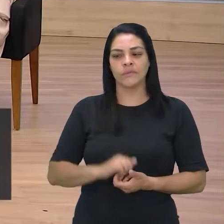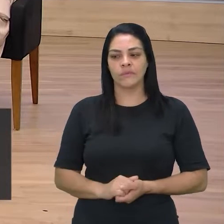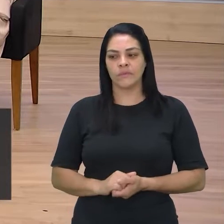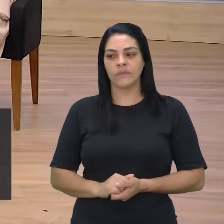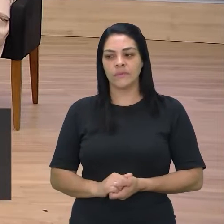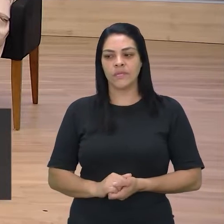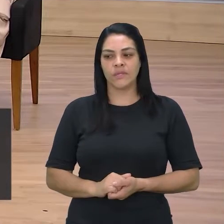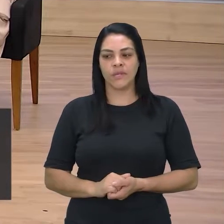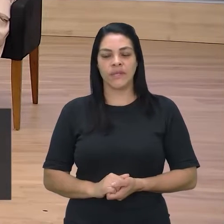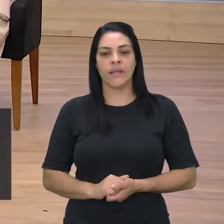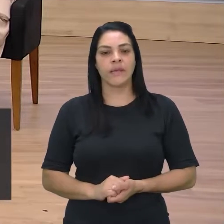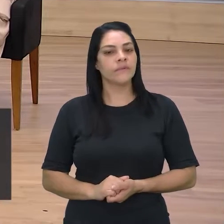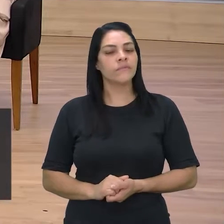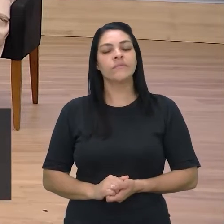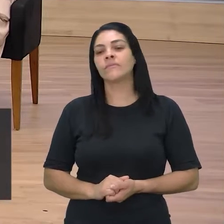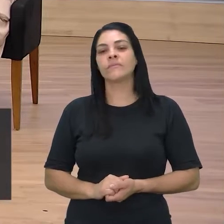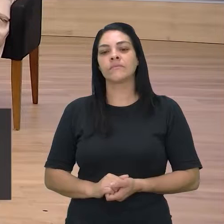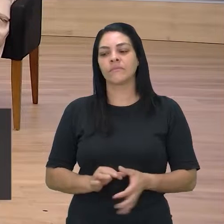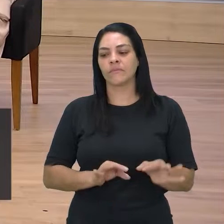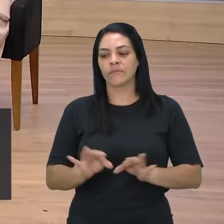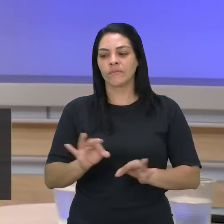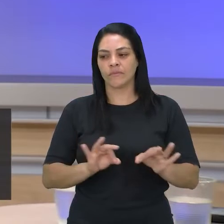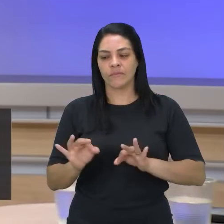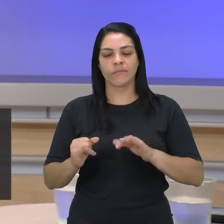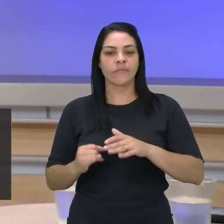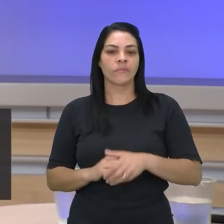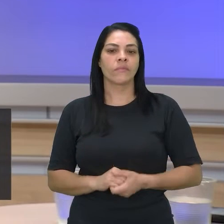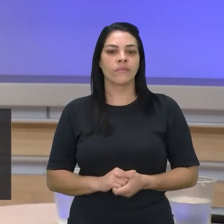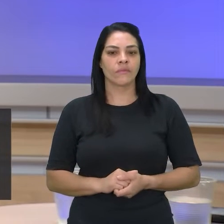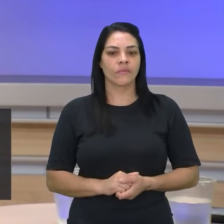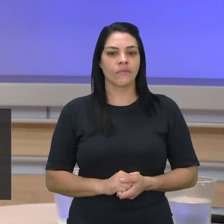sou uma das cofundadoras da organização, né?